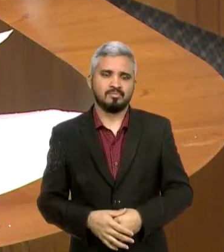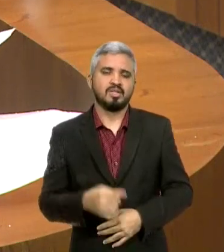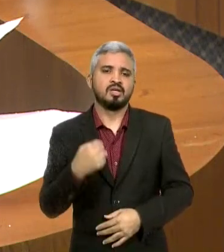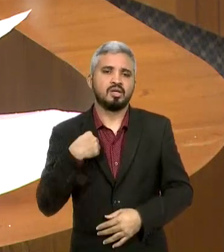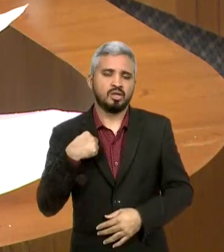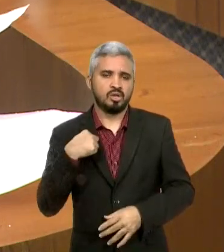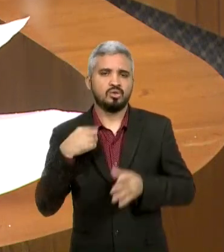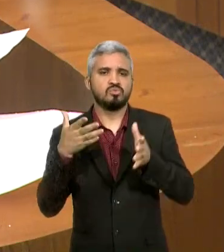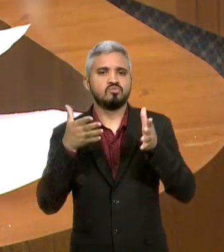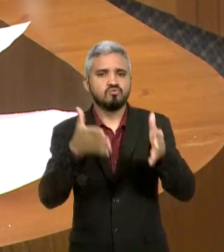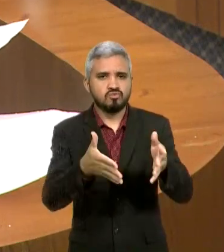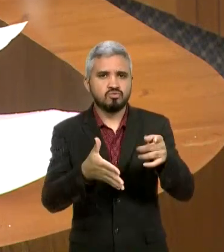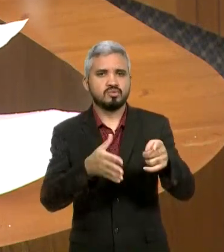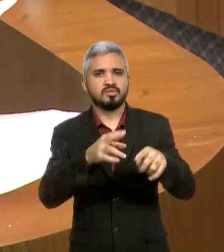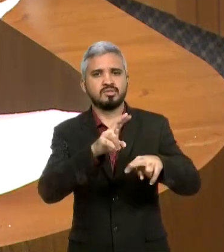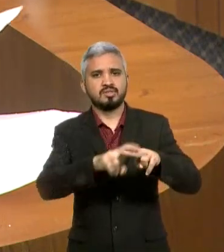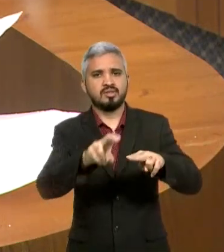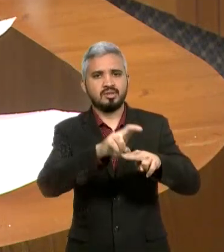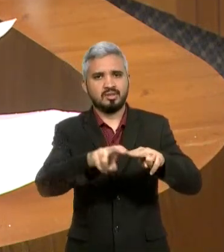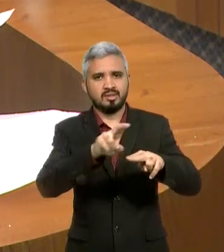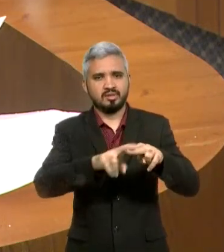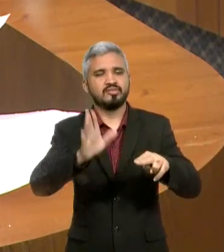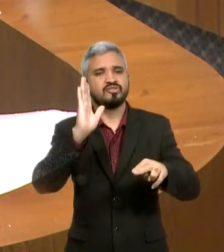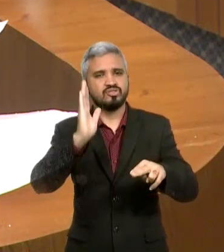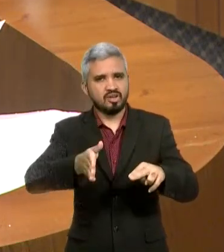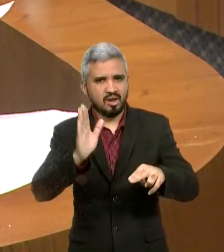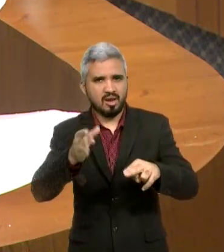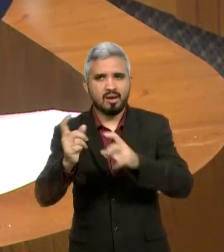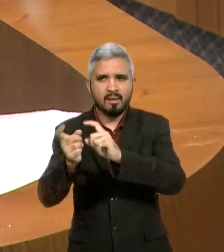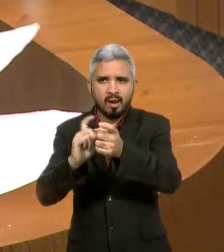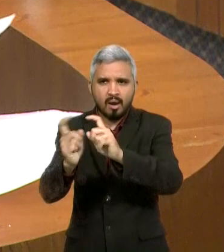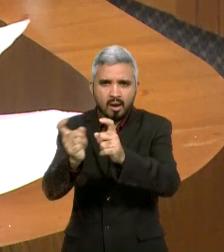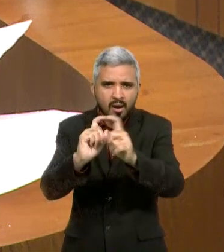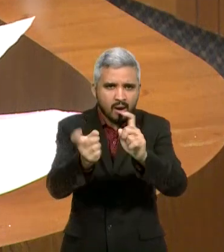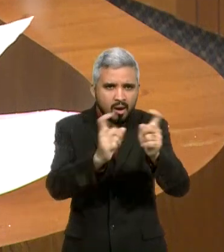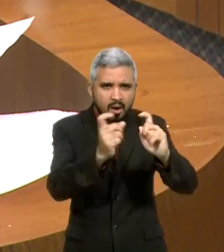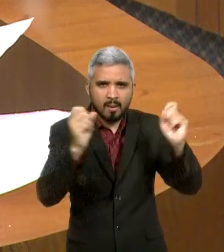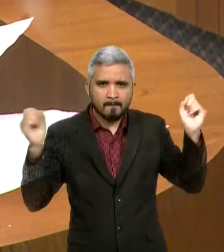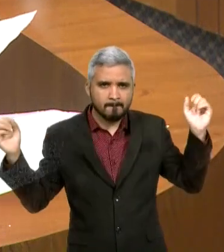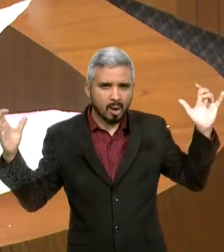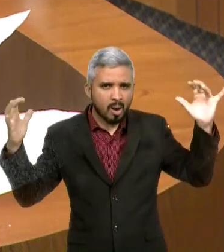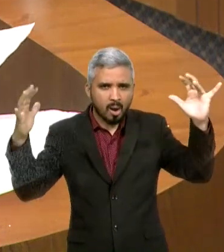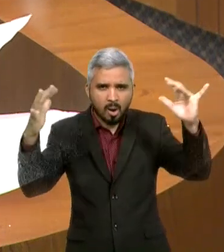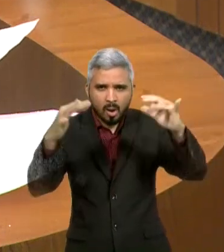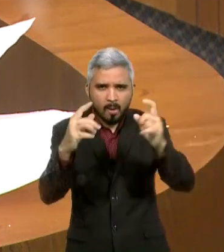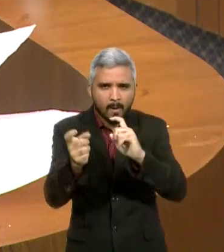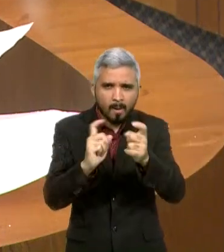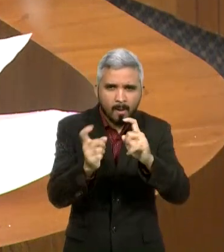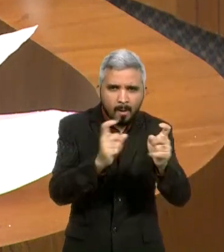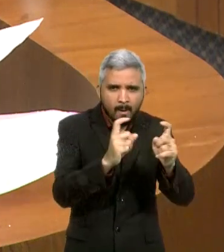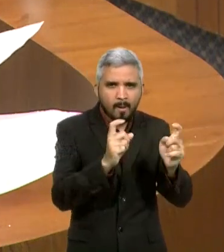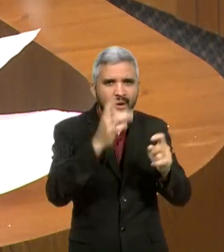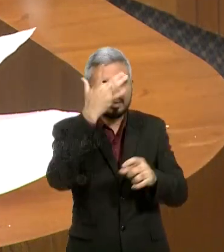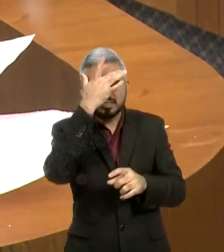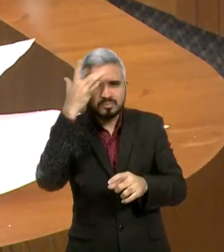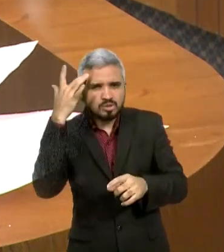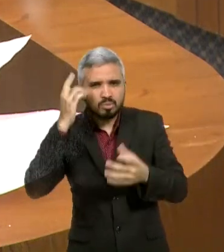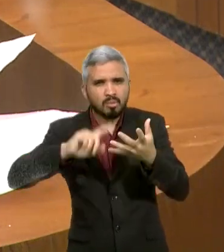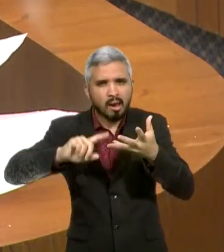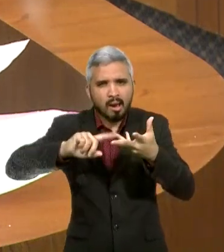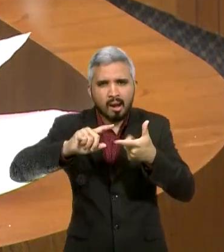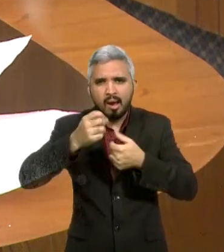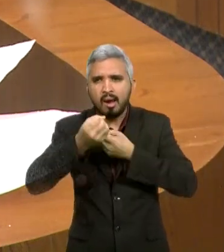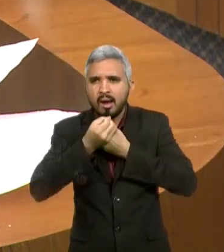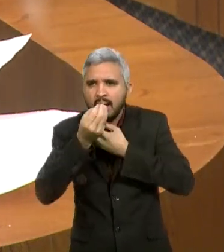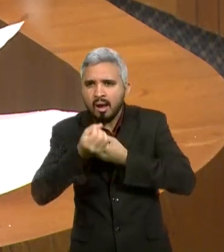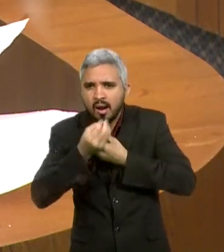realizando audiência pública, os relatos mais variados possíveis. A dor e o sofrimento de quem carrega uma